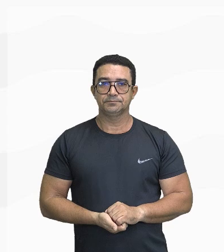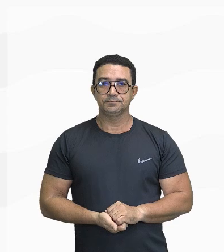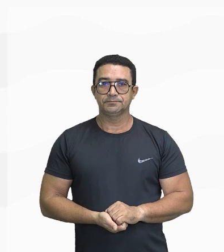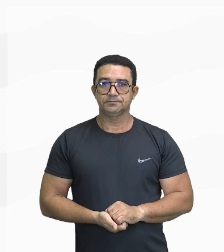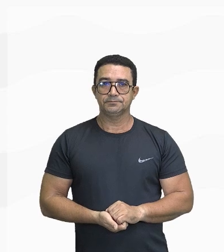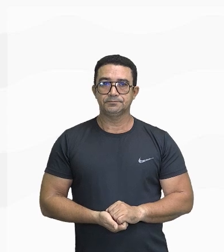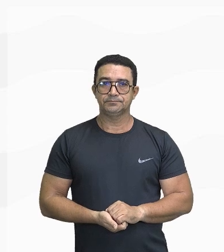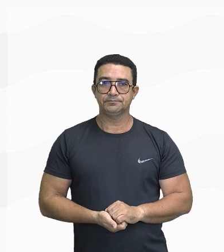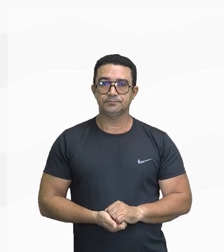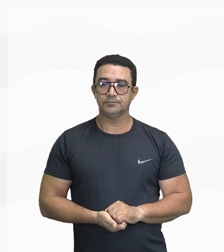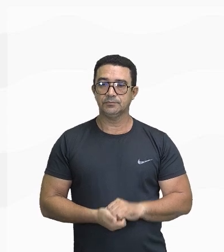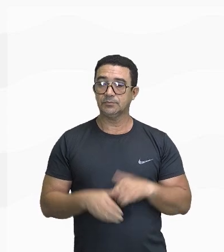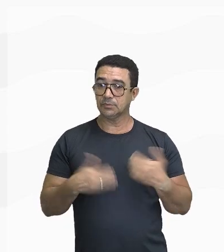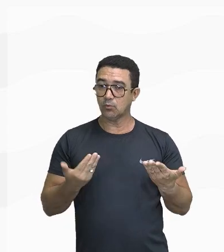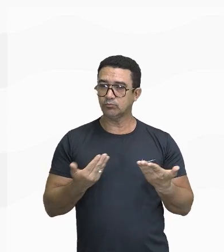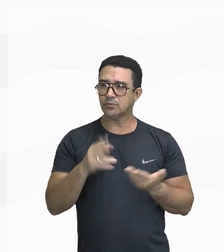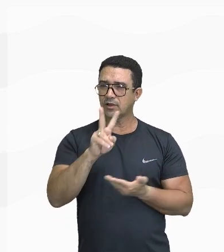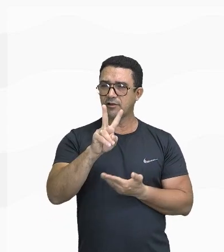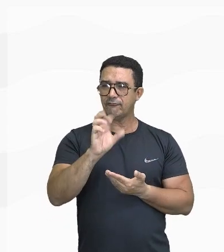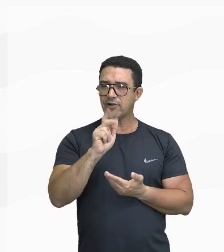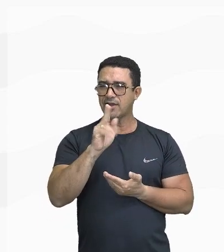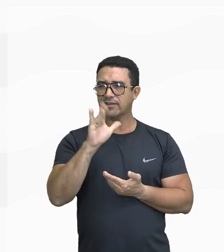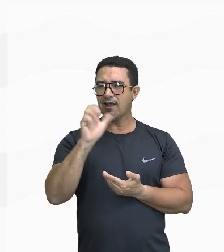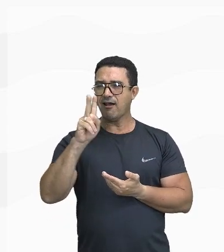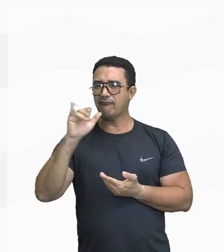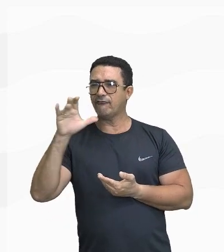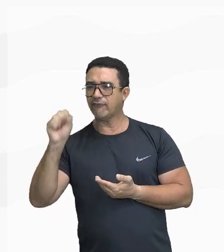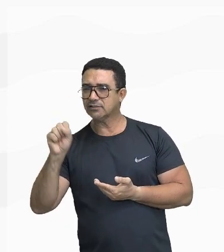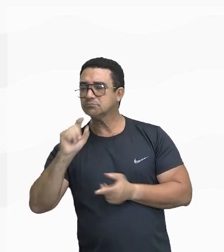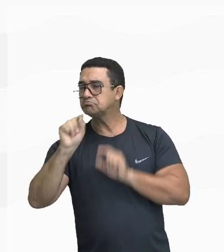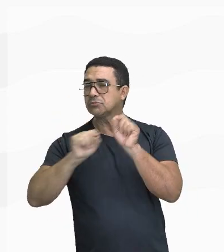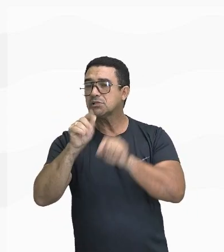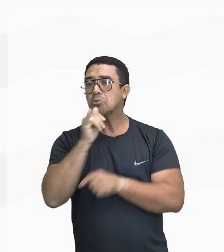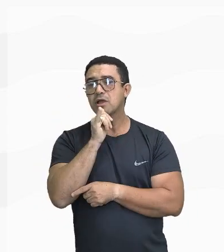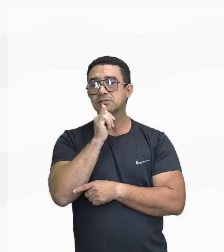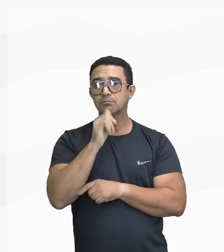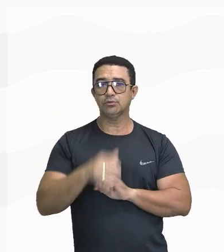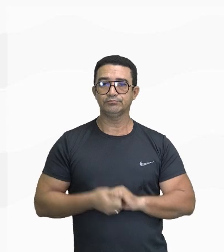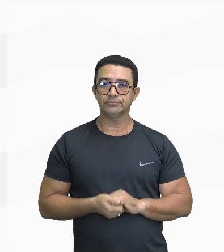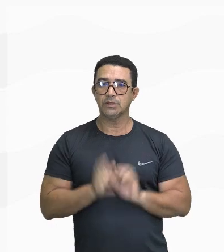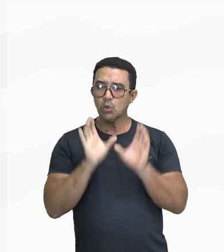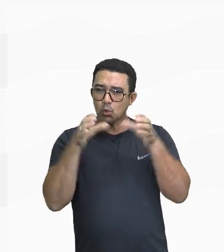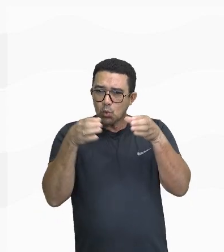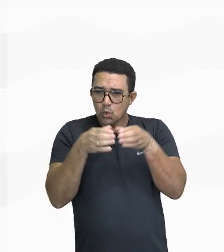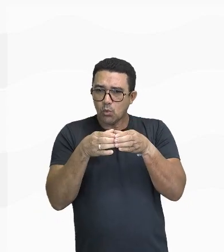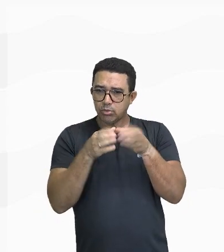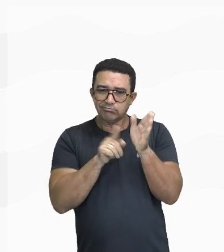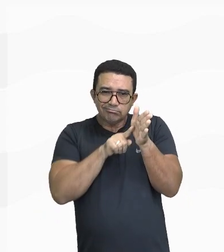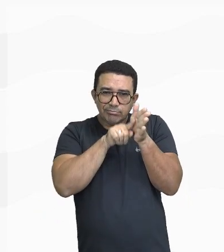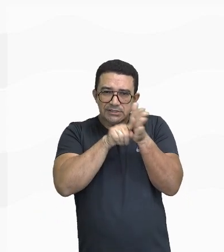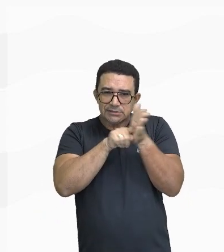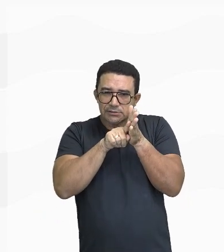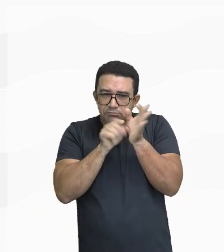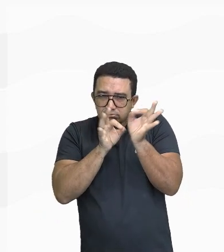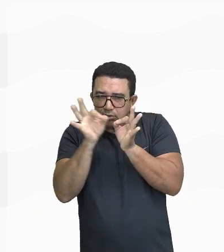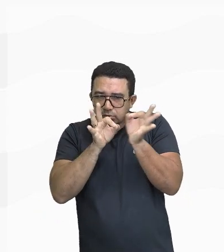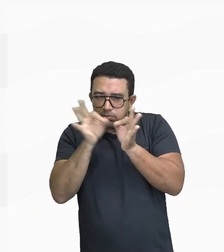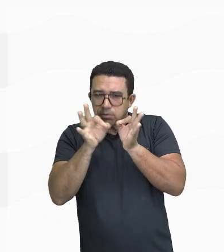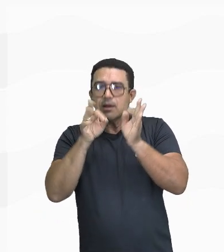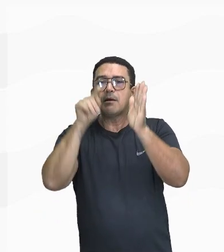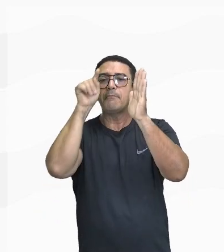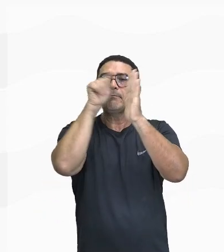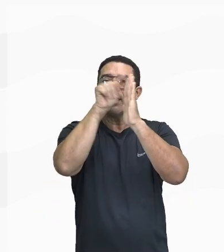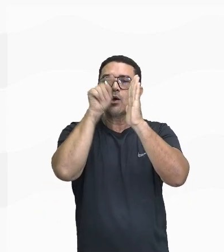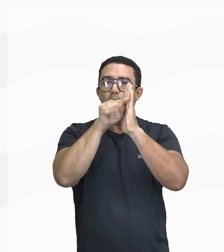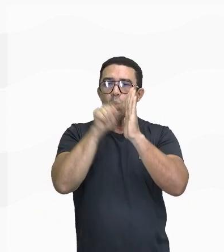Então a gente vai começar com as variáveis. Nós temos no nosso exemplo uma equipe de pesquisa que elaborou questões a